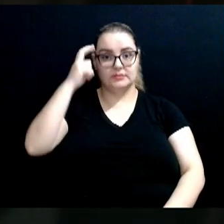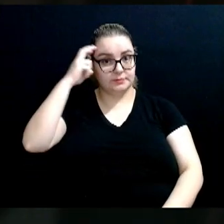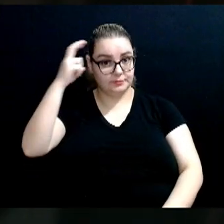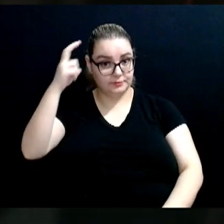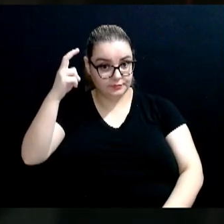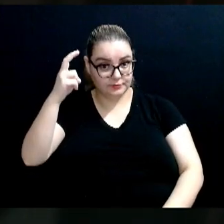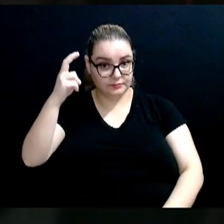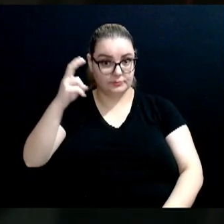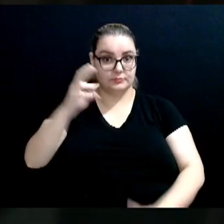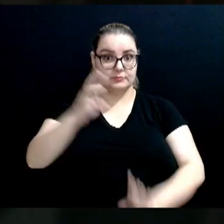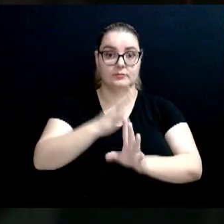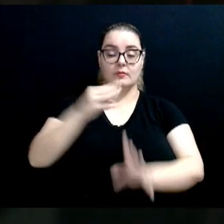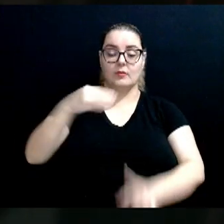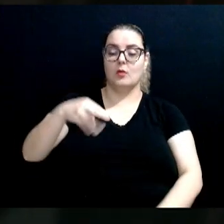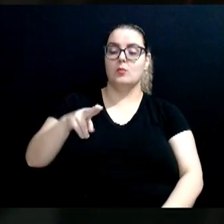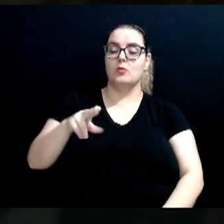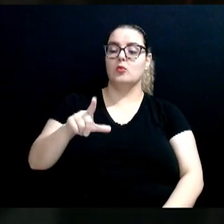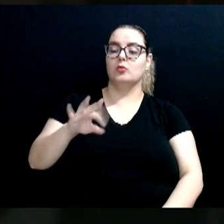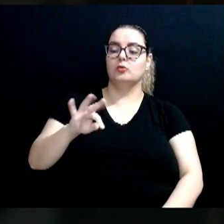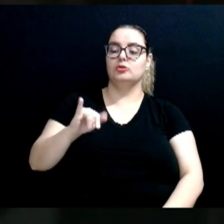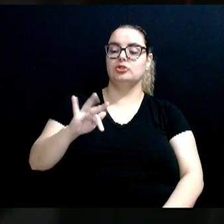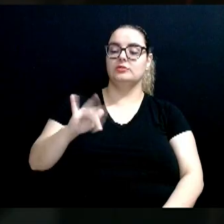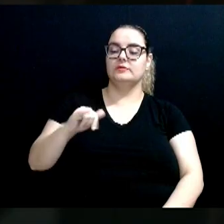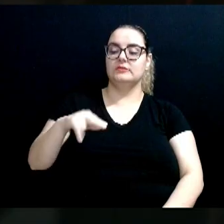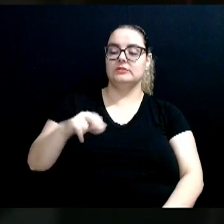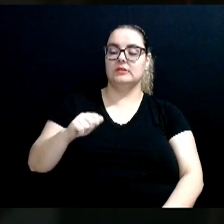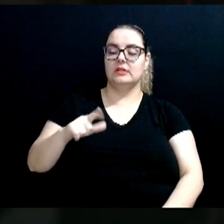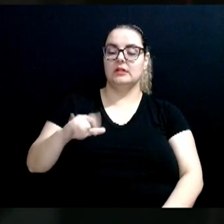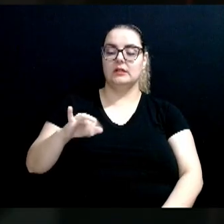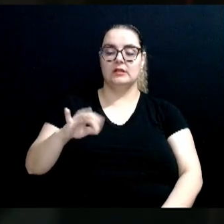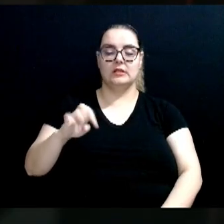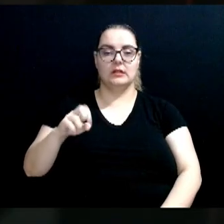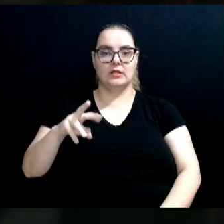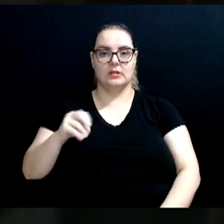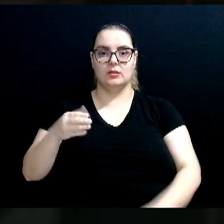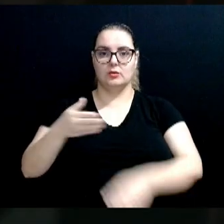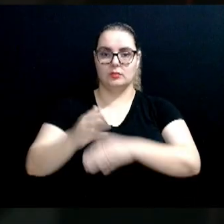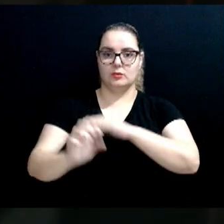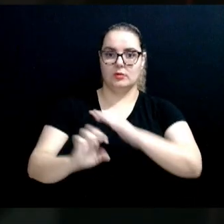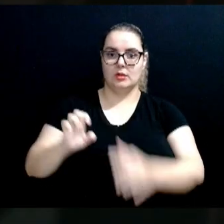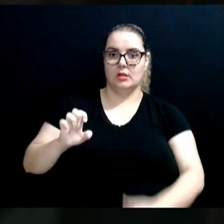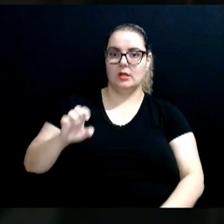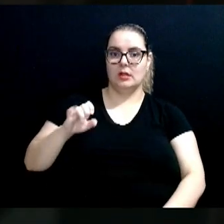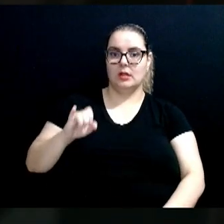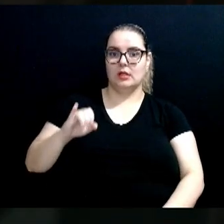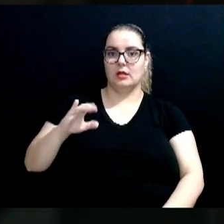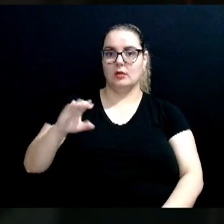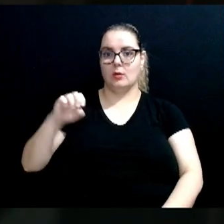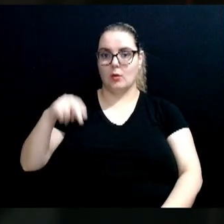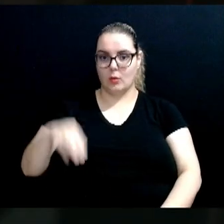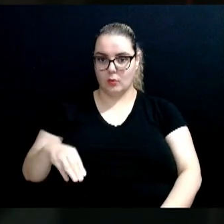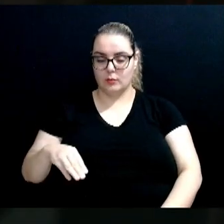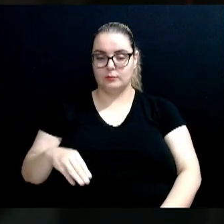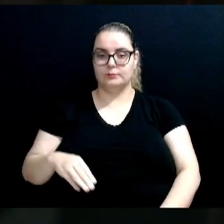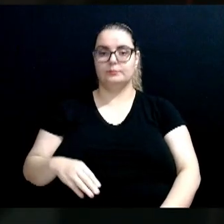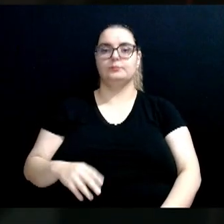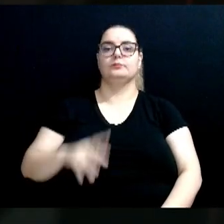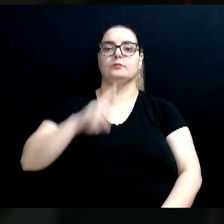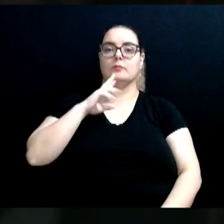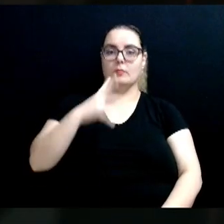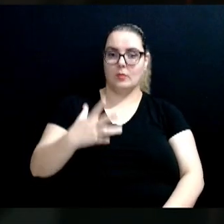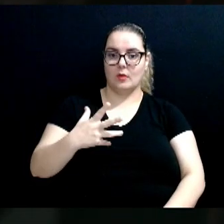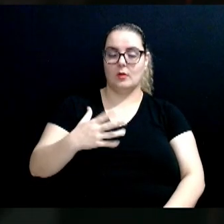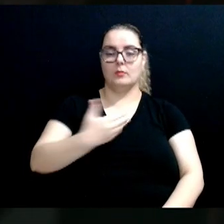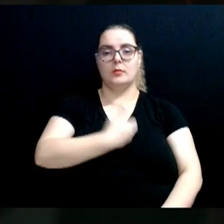Multifinalitário, tá? O encontro vai contar com a participação da empresa Eicom, especializada em soluções para governos e cidades inteligentes, que